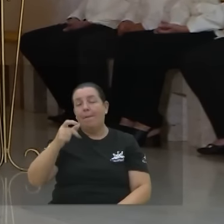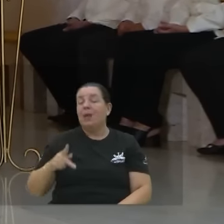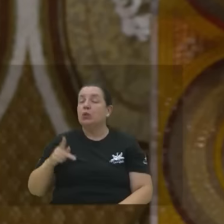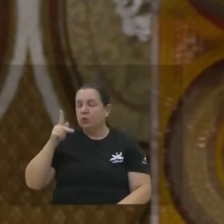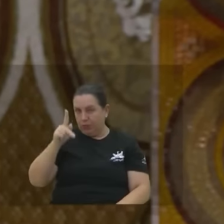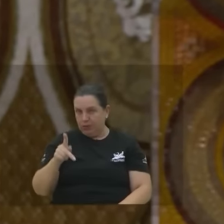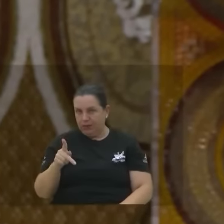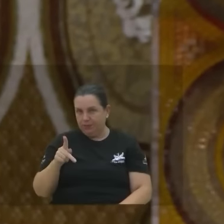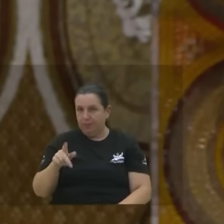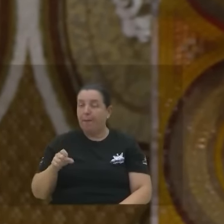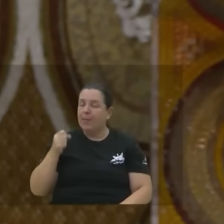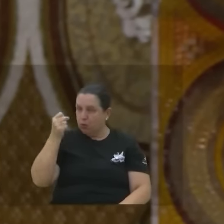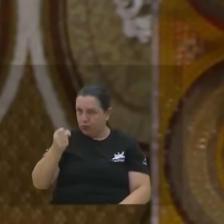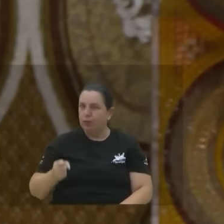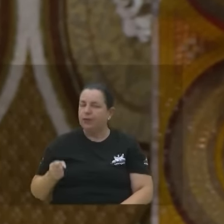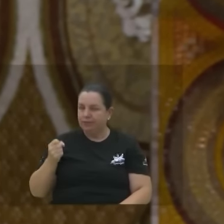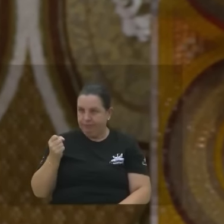Porém,